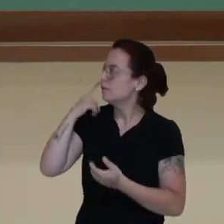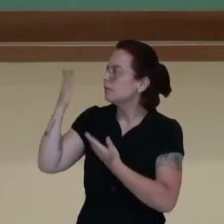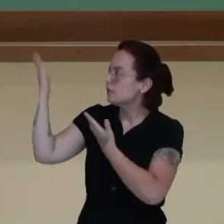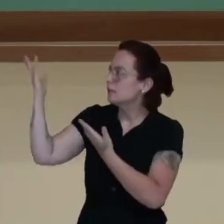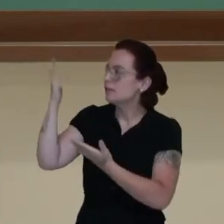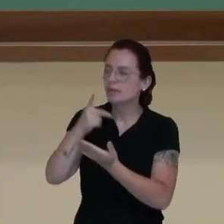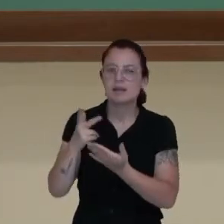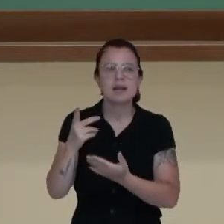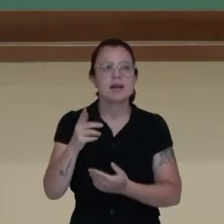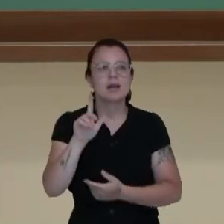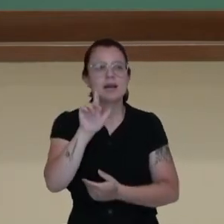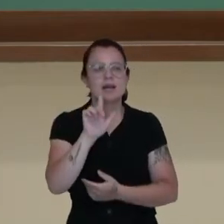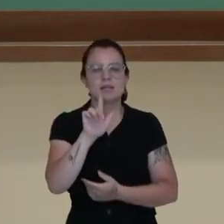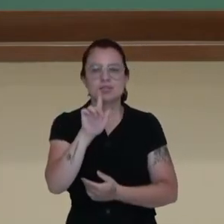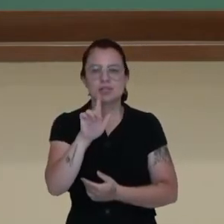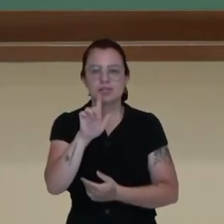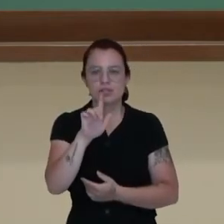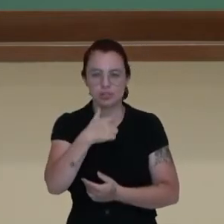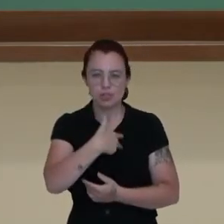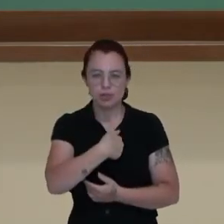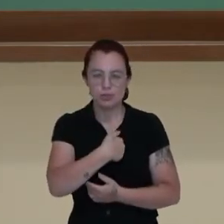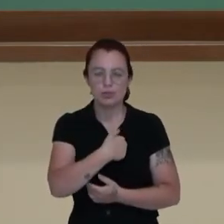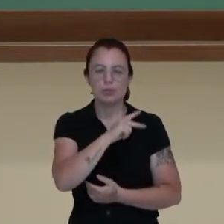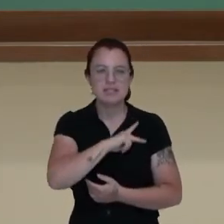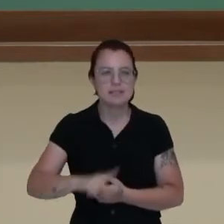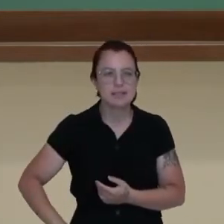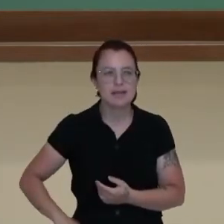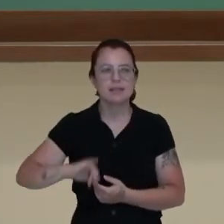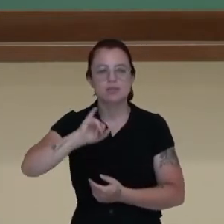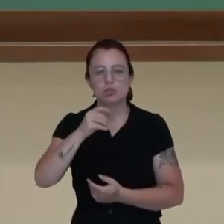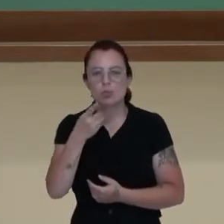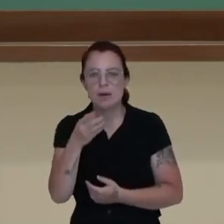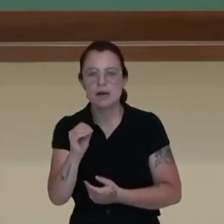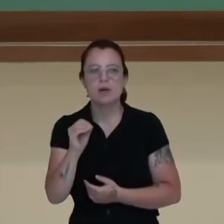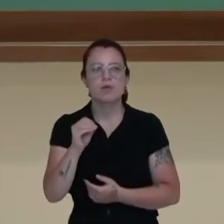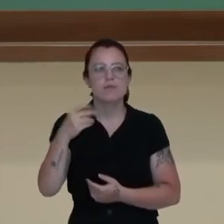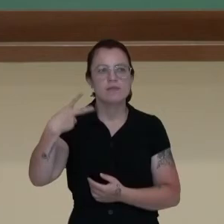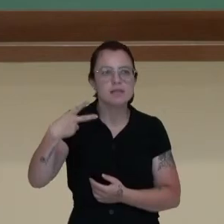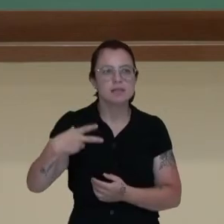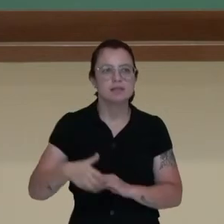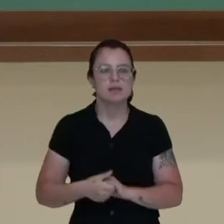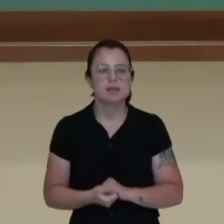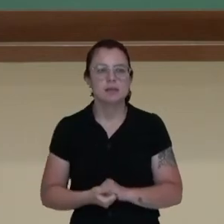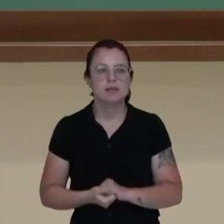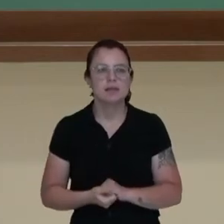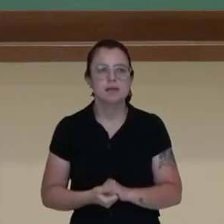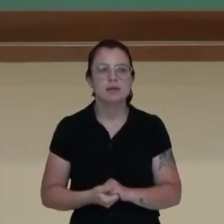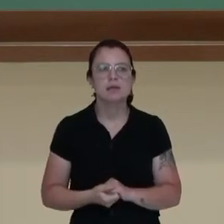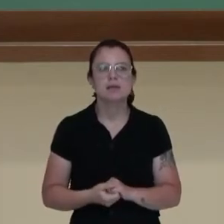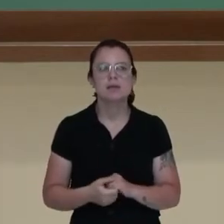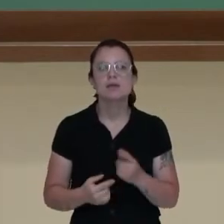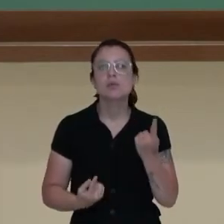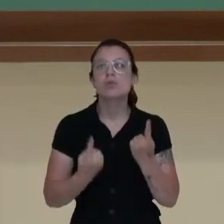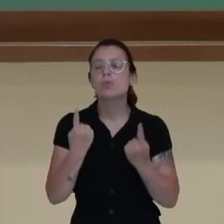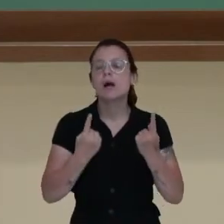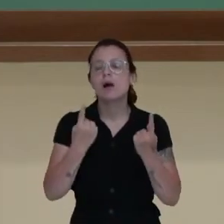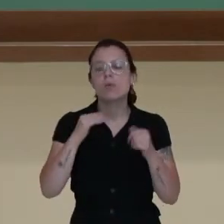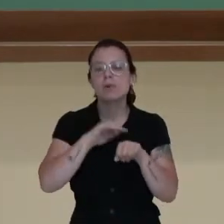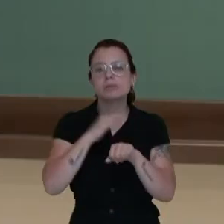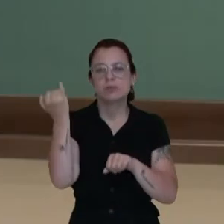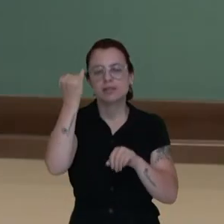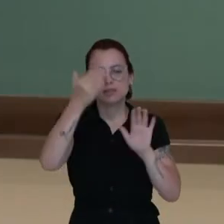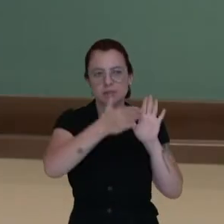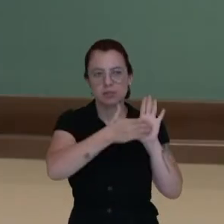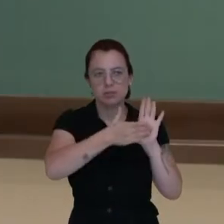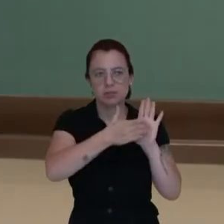Pessoa como vice, né, todas as propostas que eles tinham. Quais eram as principais, então, propostas